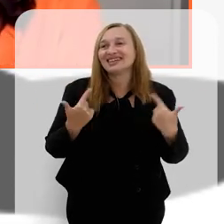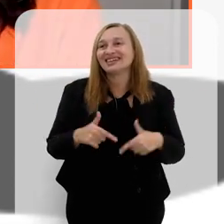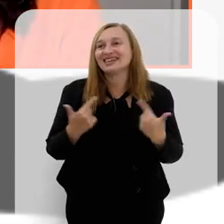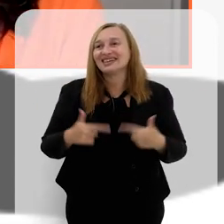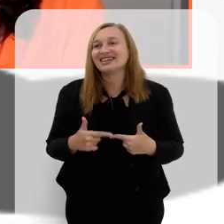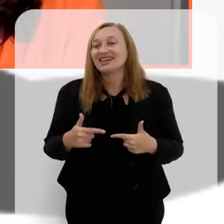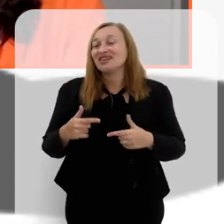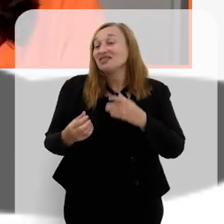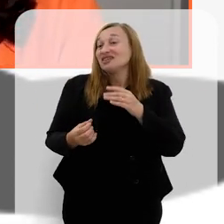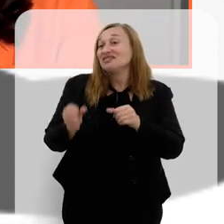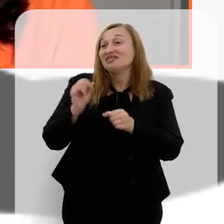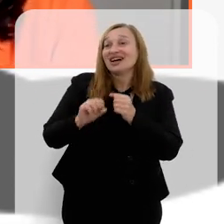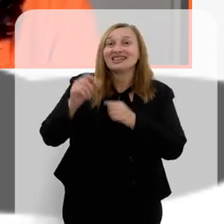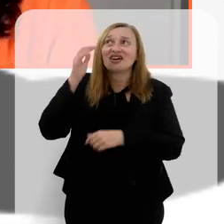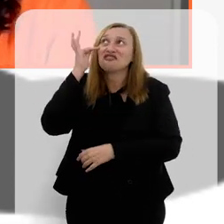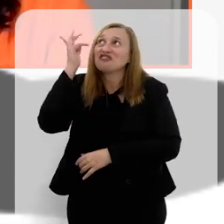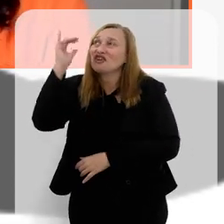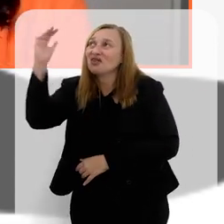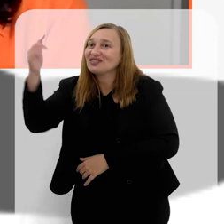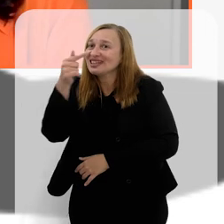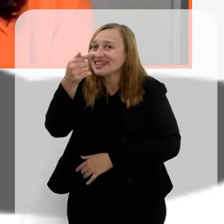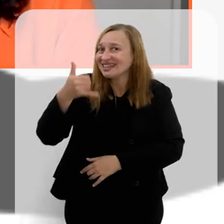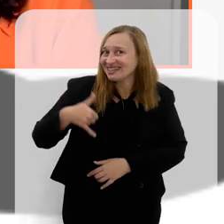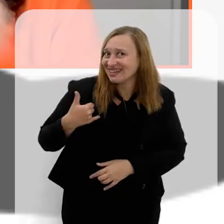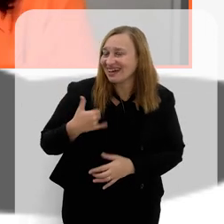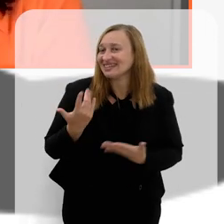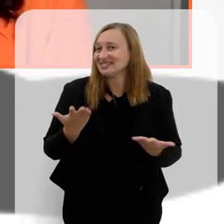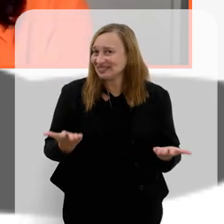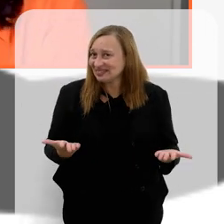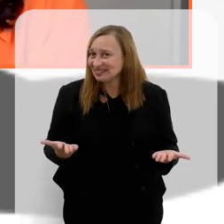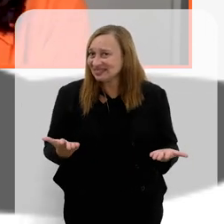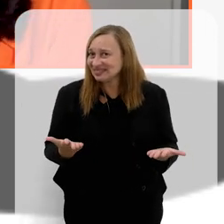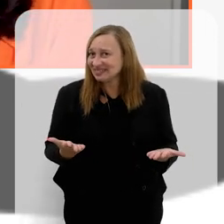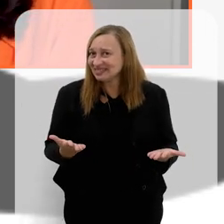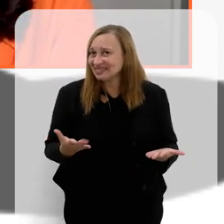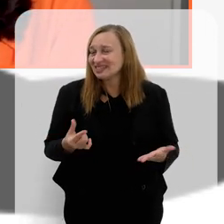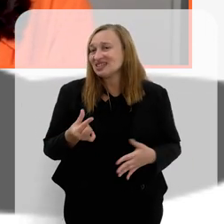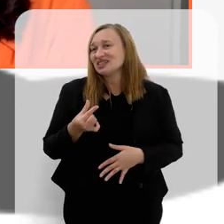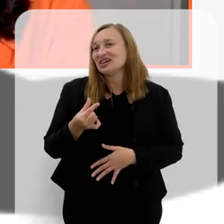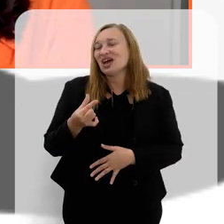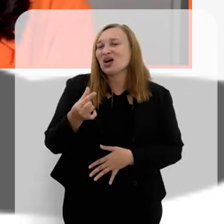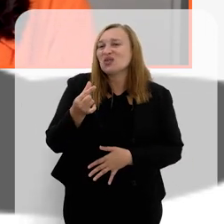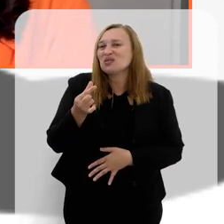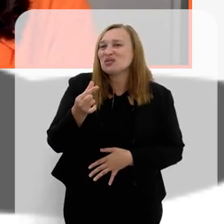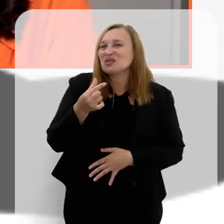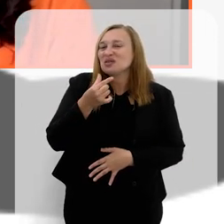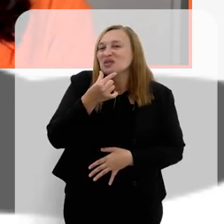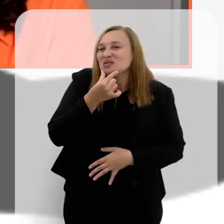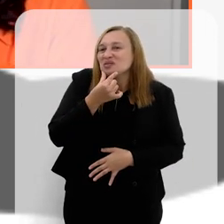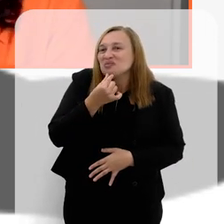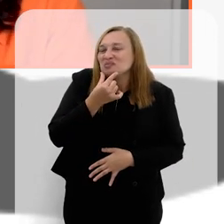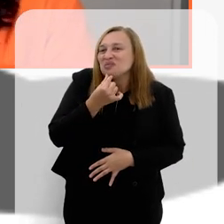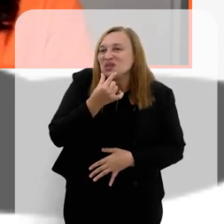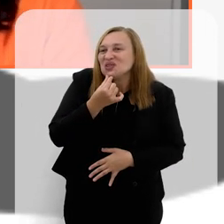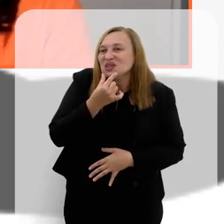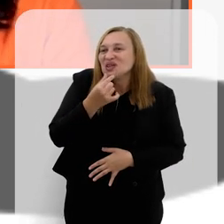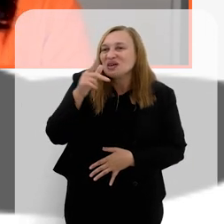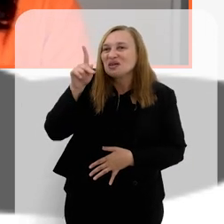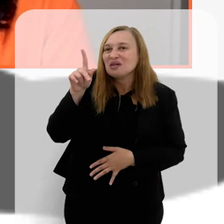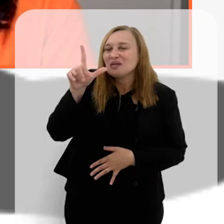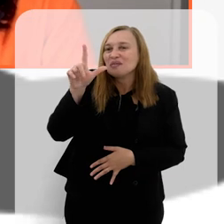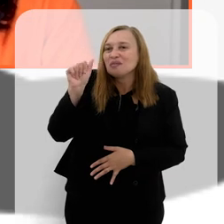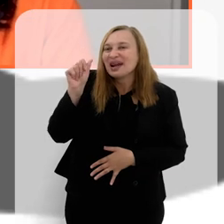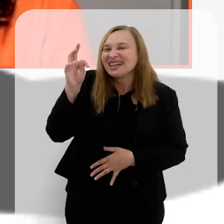Para começar a fazer filosofia, gente, gente. É o mini Platão, né? É